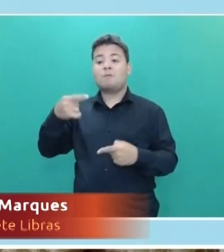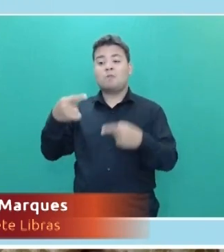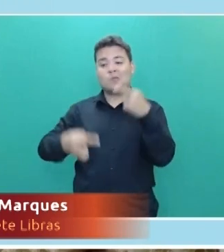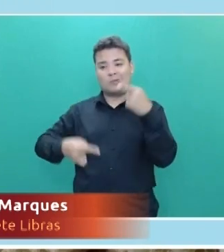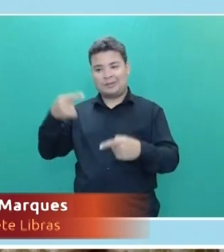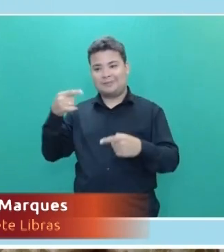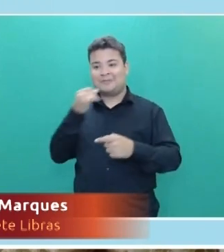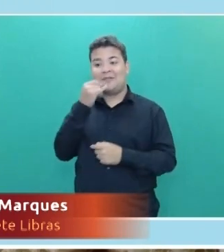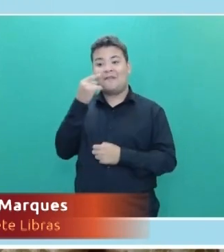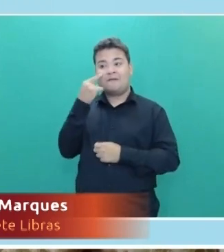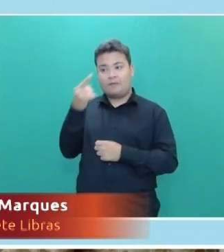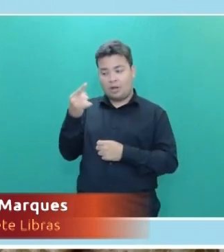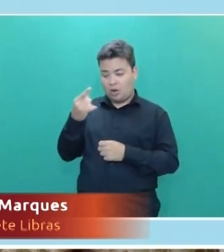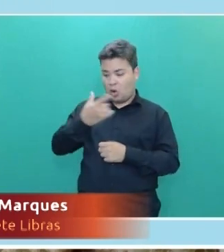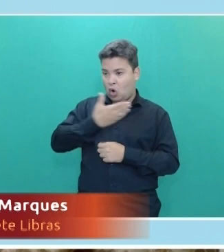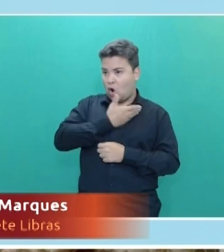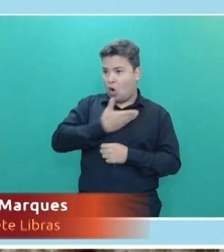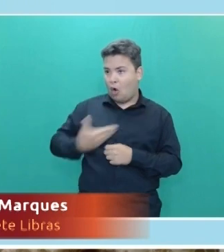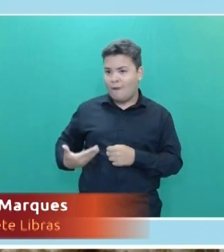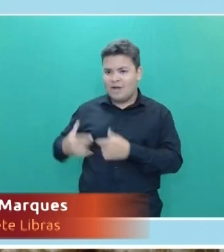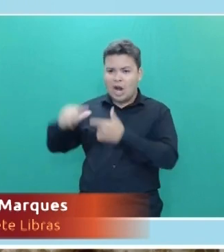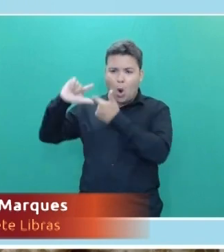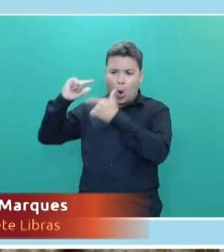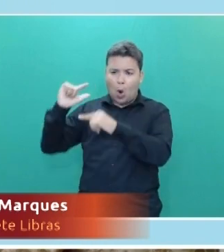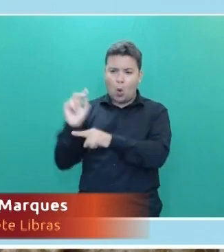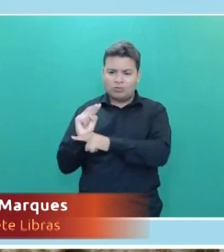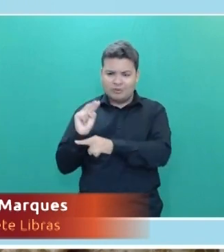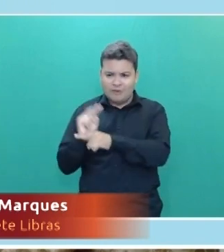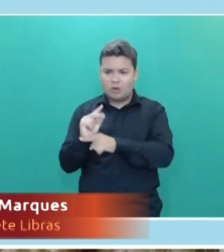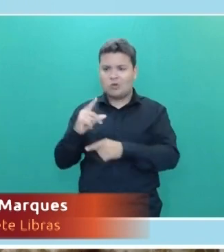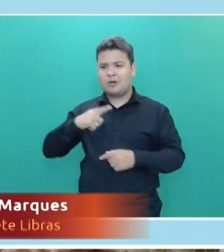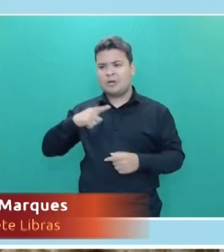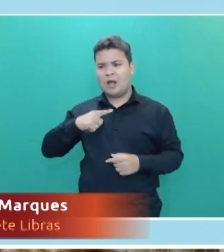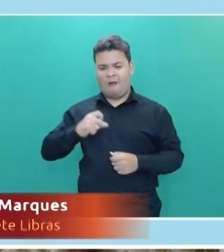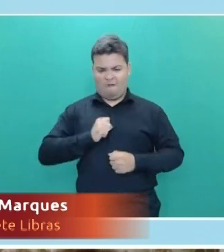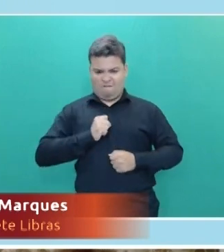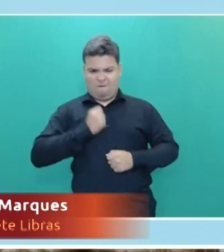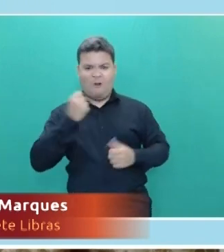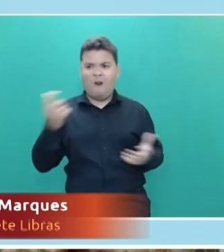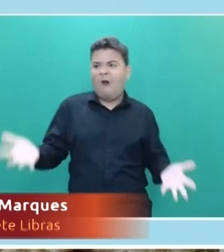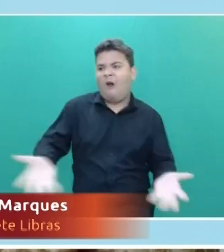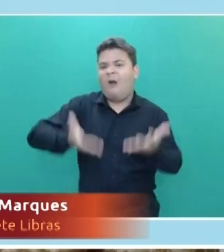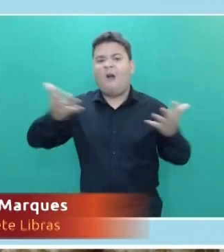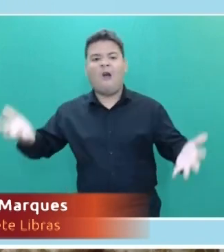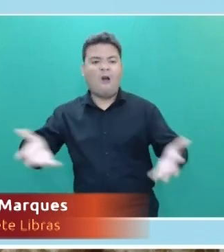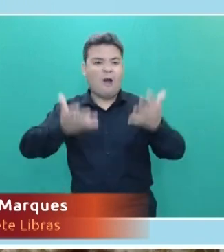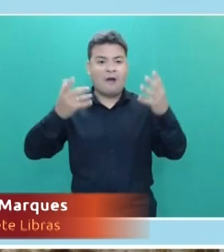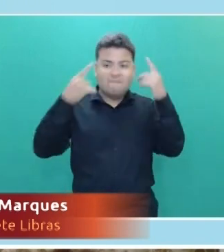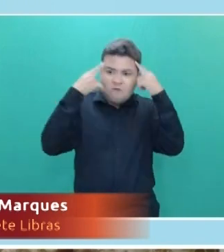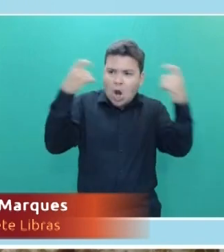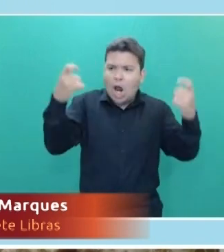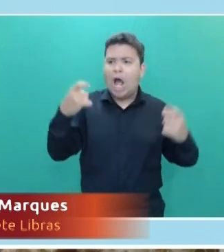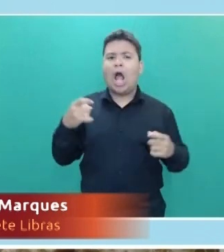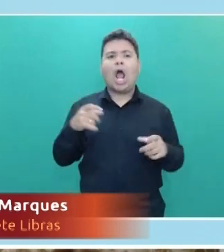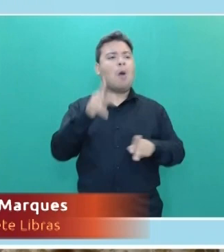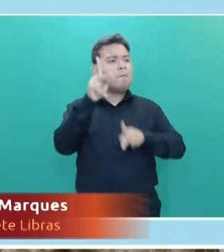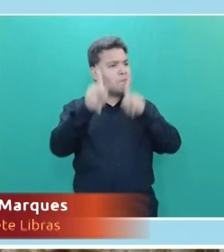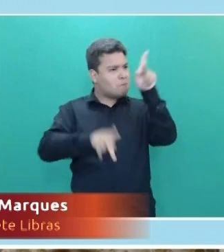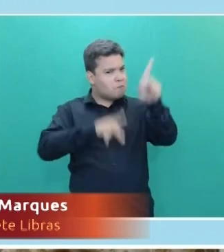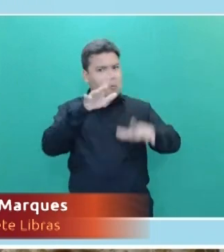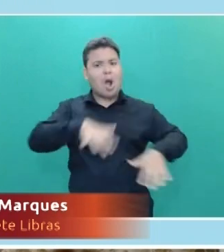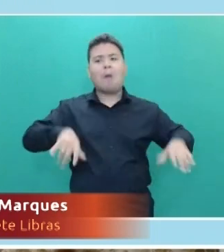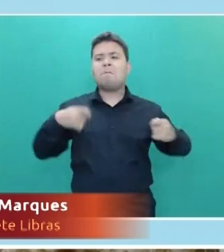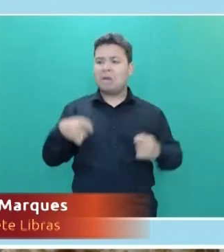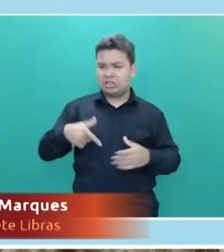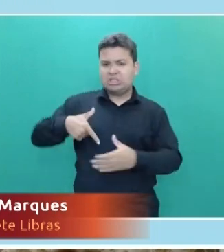governo conservador, com discurso de ódio que fomentava a violência, a questão de armamento da população, e um